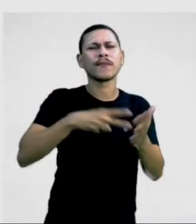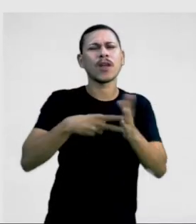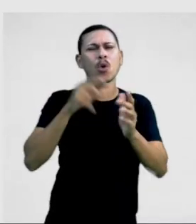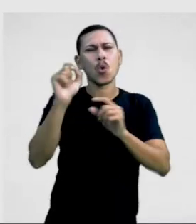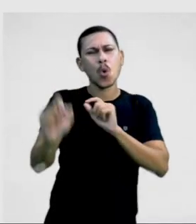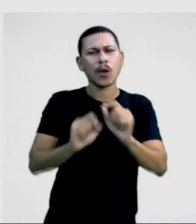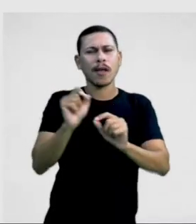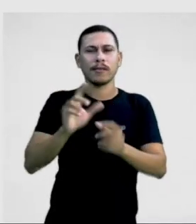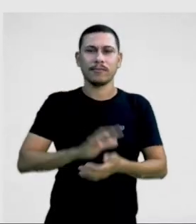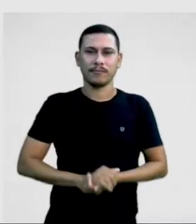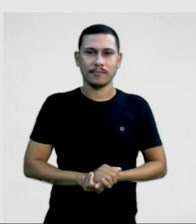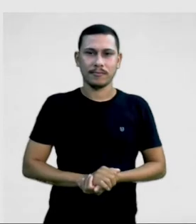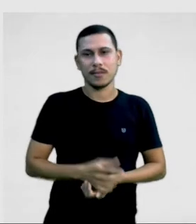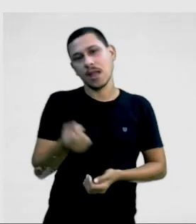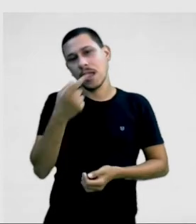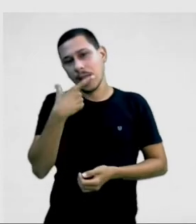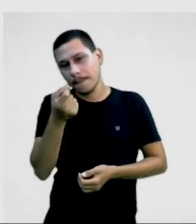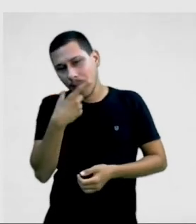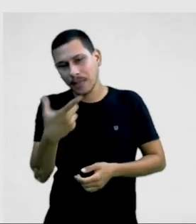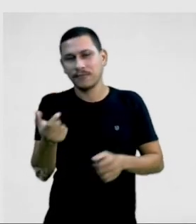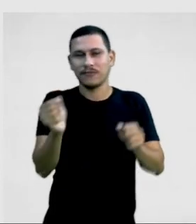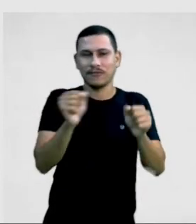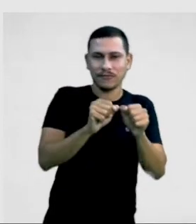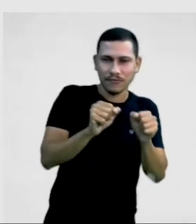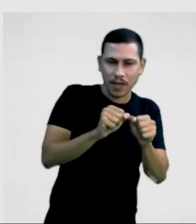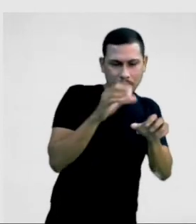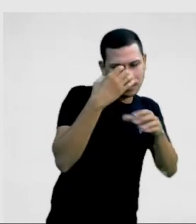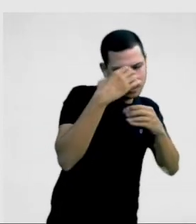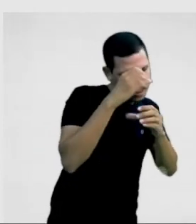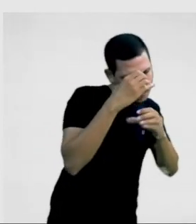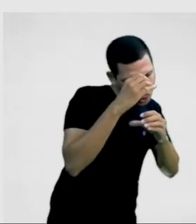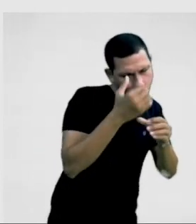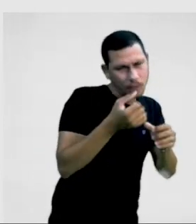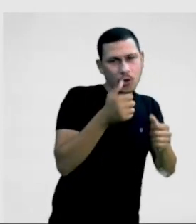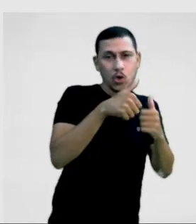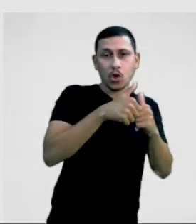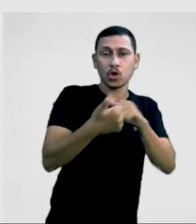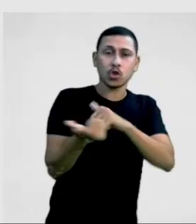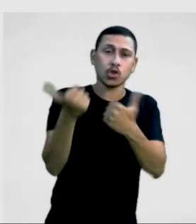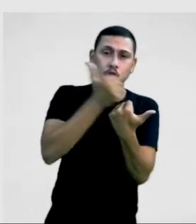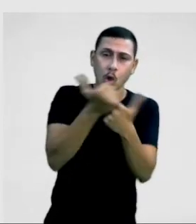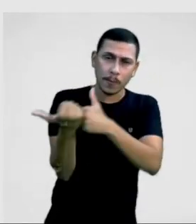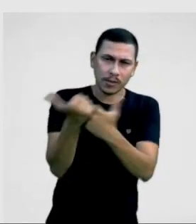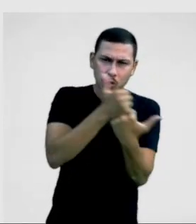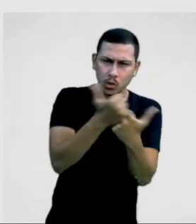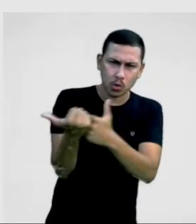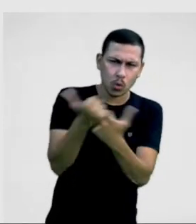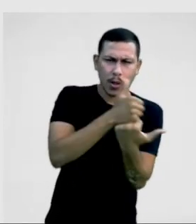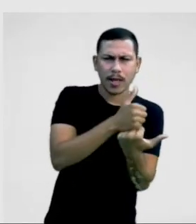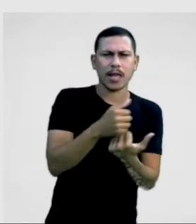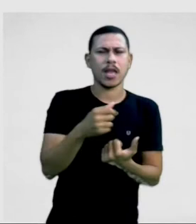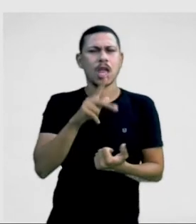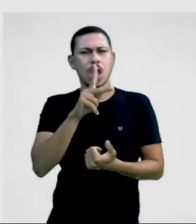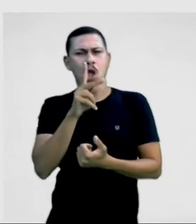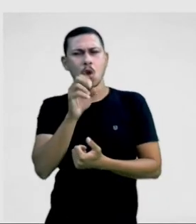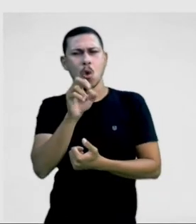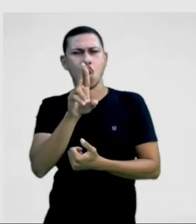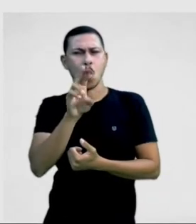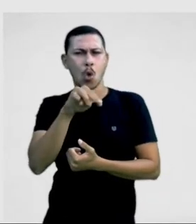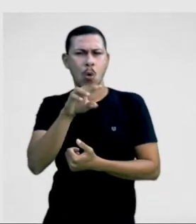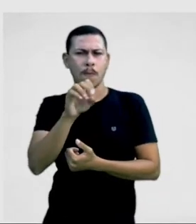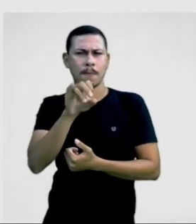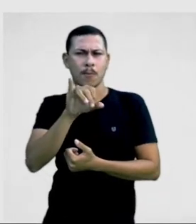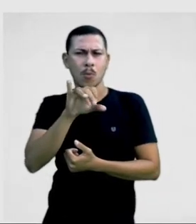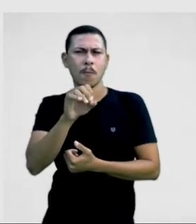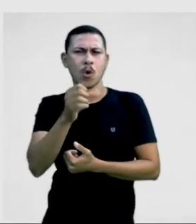para substituir os hormônios, muitas vezes o hormônio masculino, como a testosterona, que atuam no crescimento dos músculos